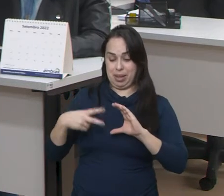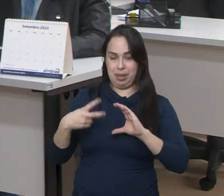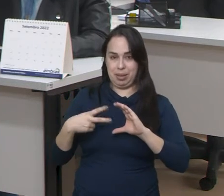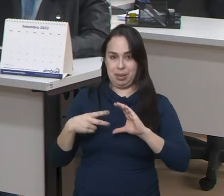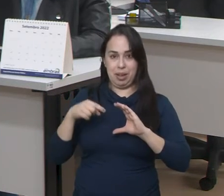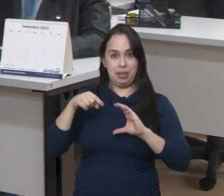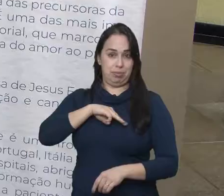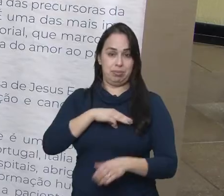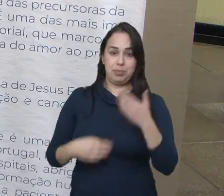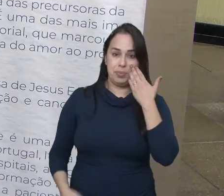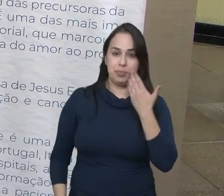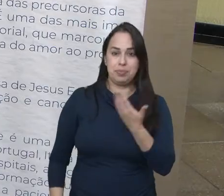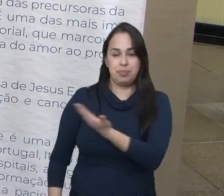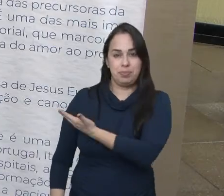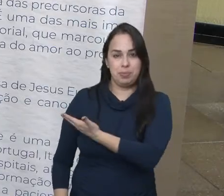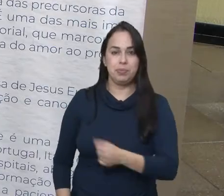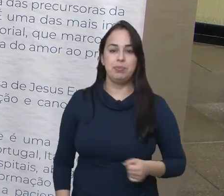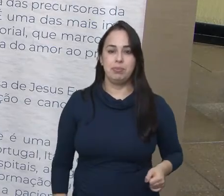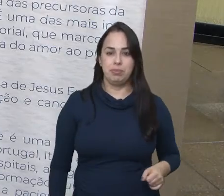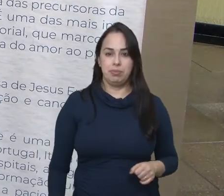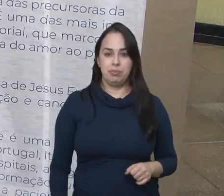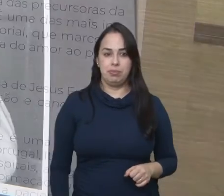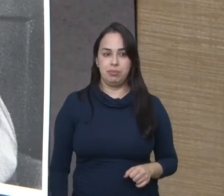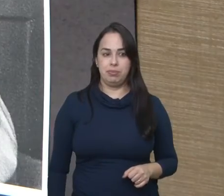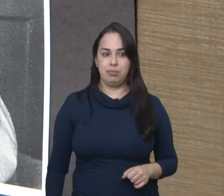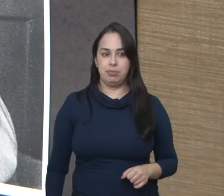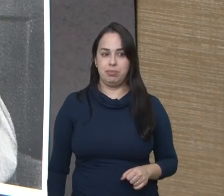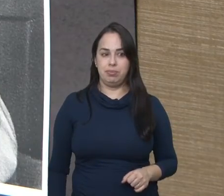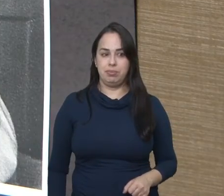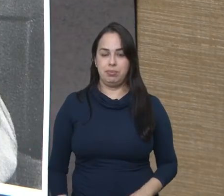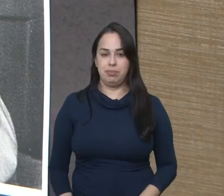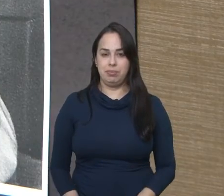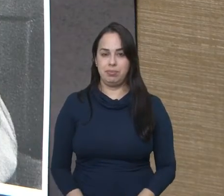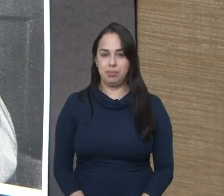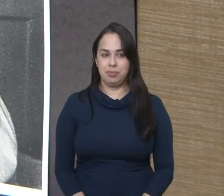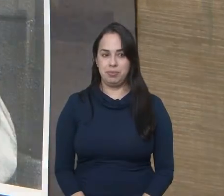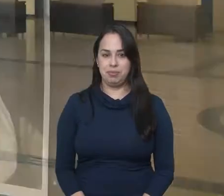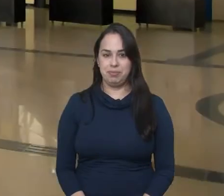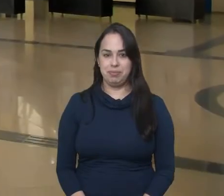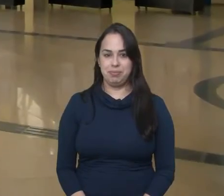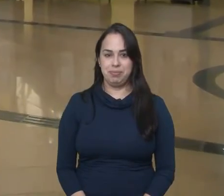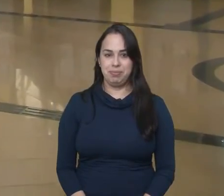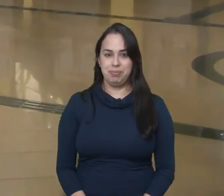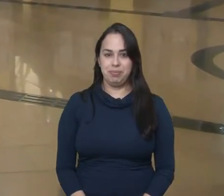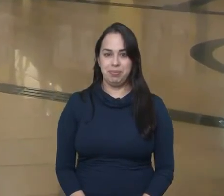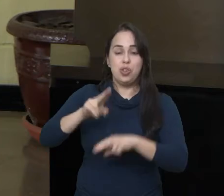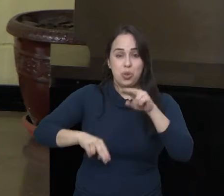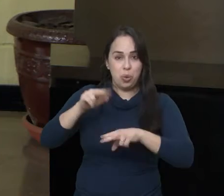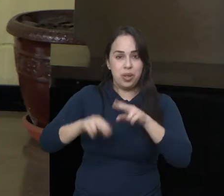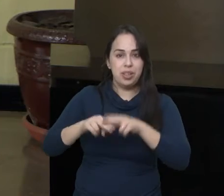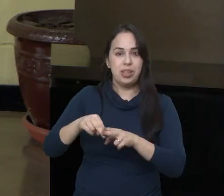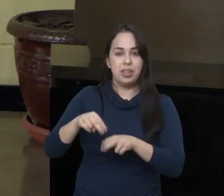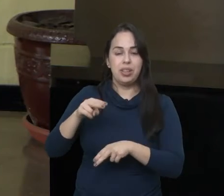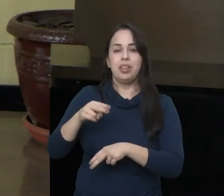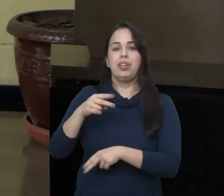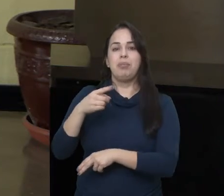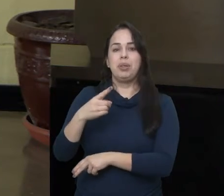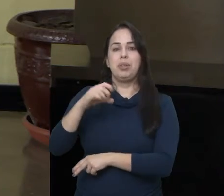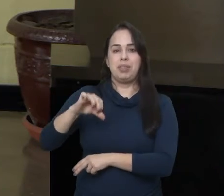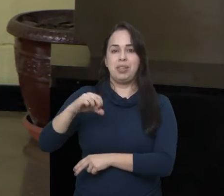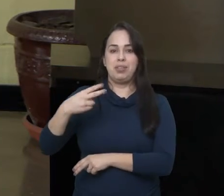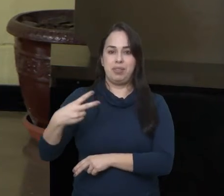loja, higienizador de estofados, manicure, mecânico de automóvel, mecânico de